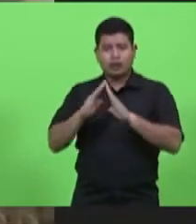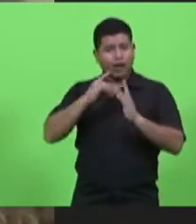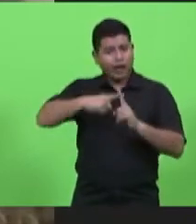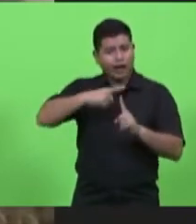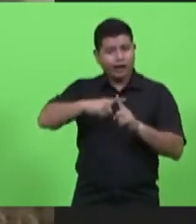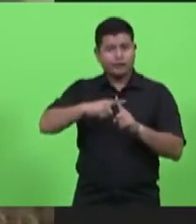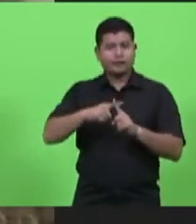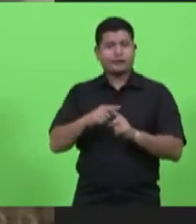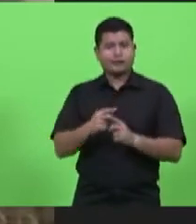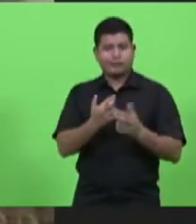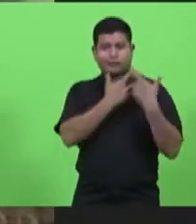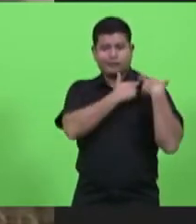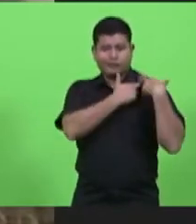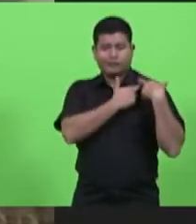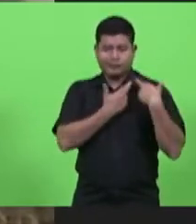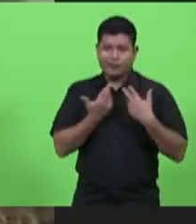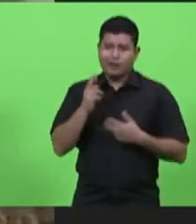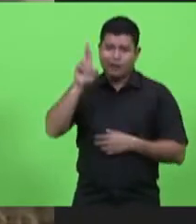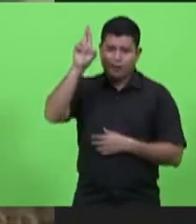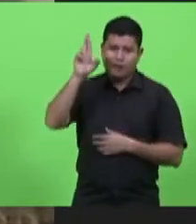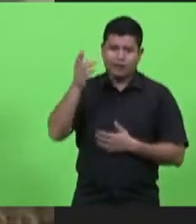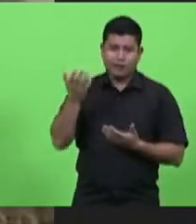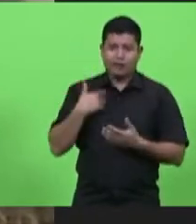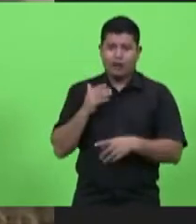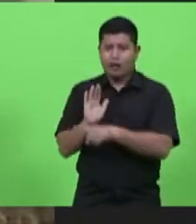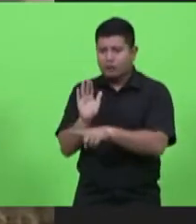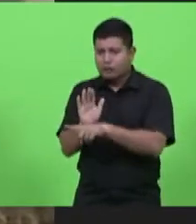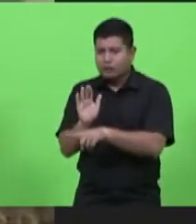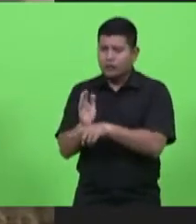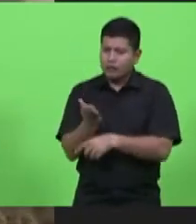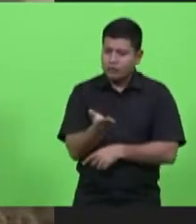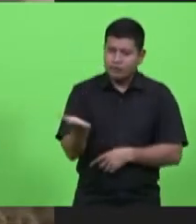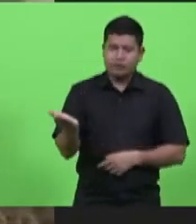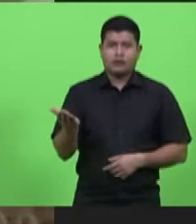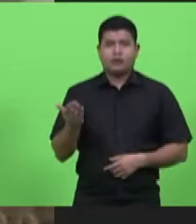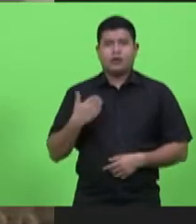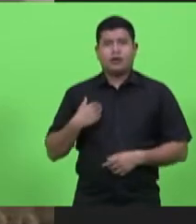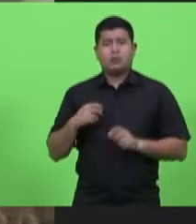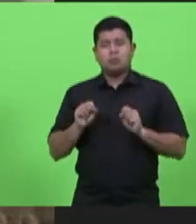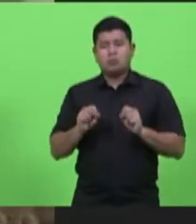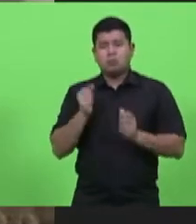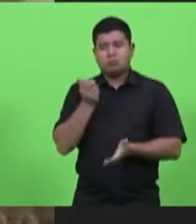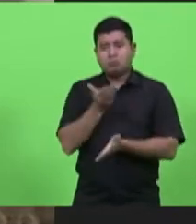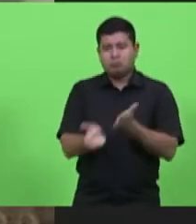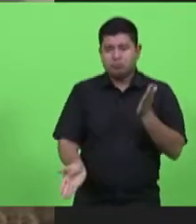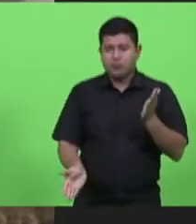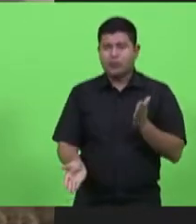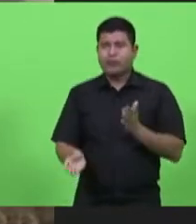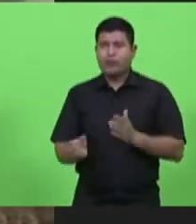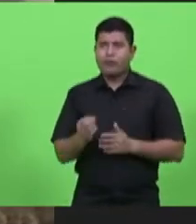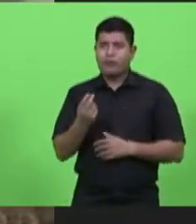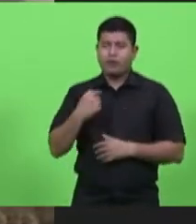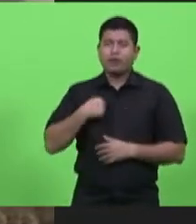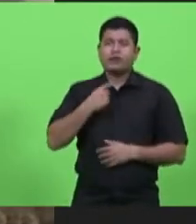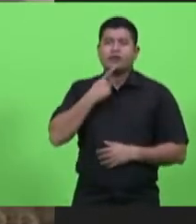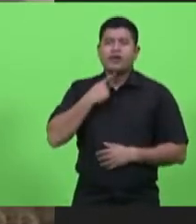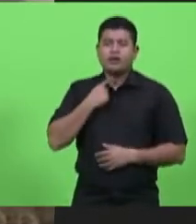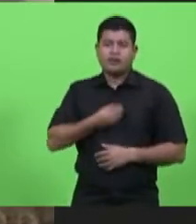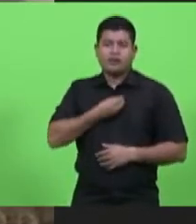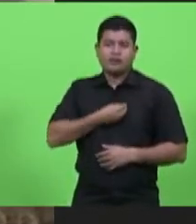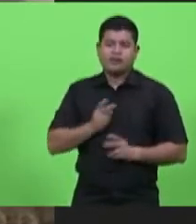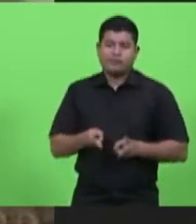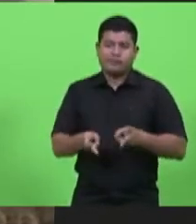passam por uma crise como essa e, às vezes, perdem efetivamente os seus valores e a sua razão de existência. Por isso, nosso